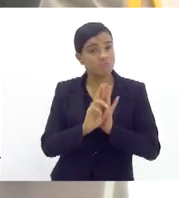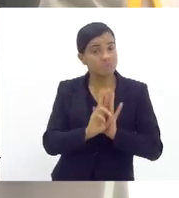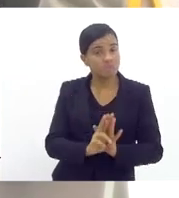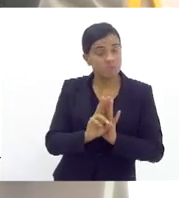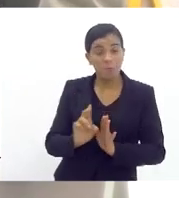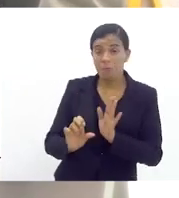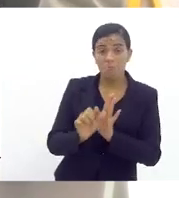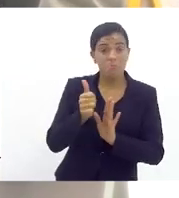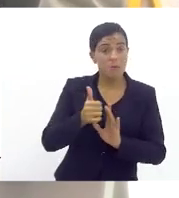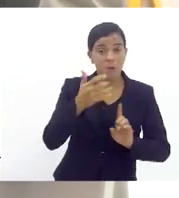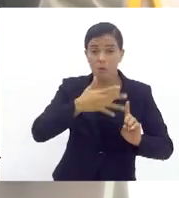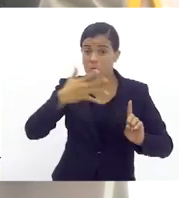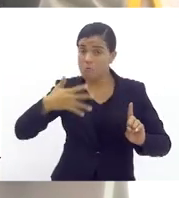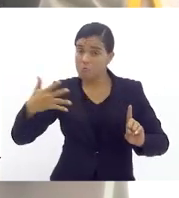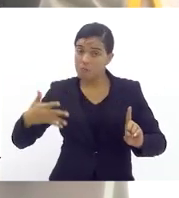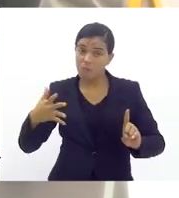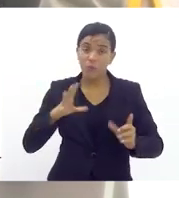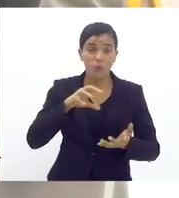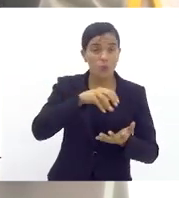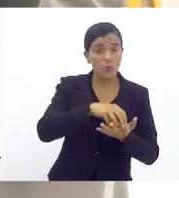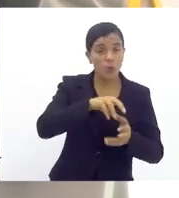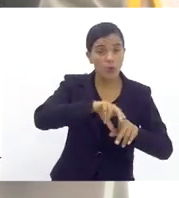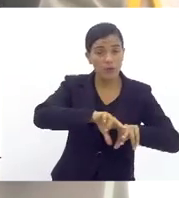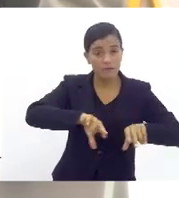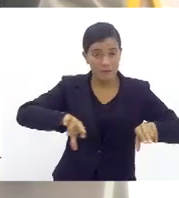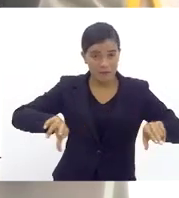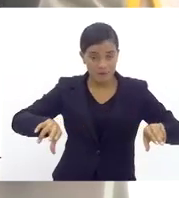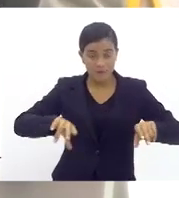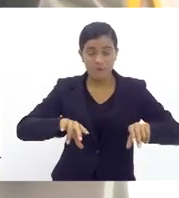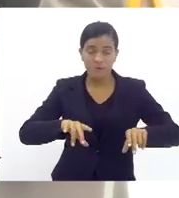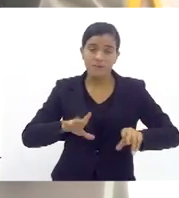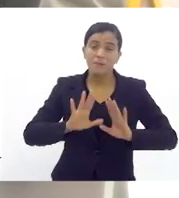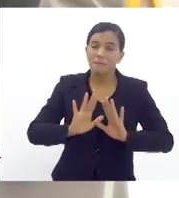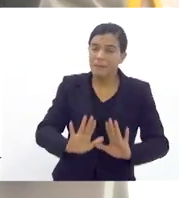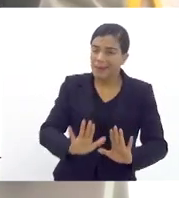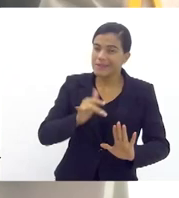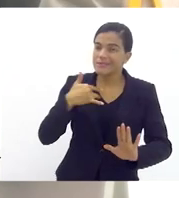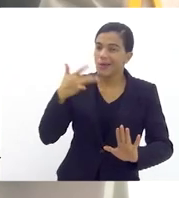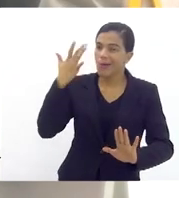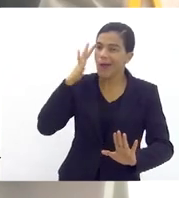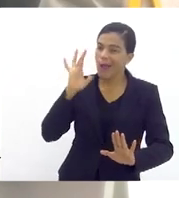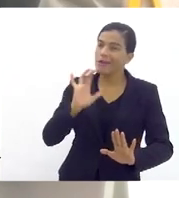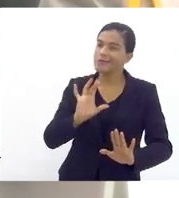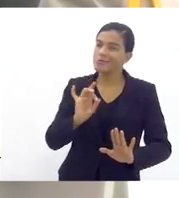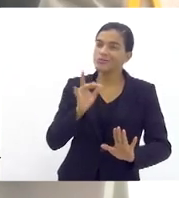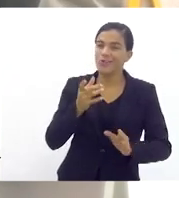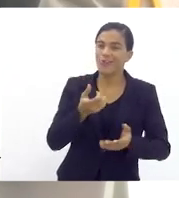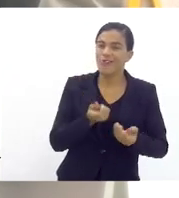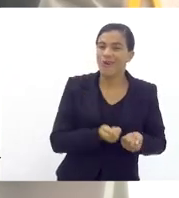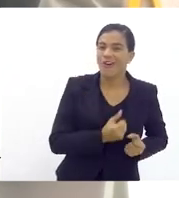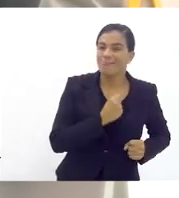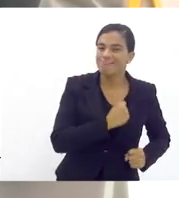primeiro homossexual no núcleo de diversidade, porém... acho que eu estou aqui para passar o bastão, porque a sociedade vem